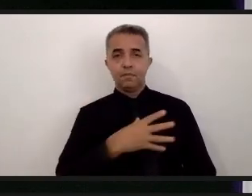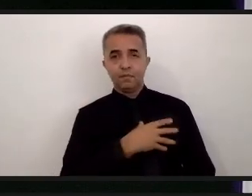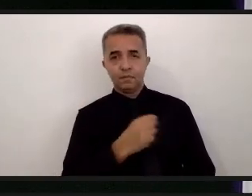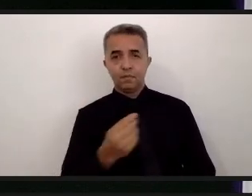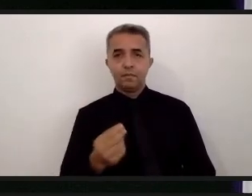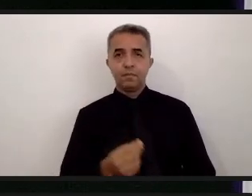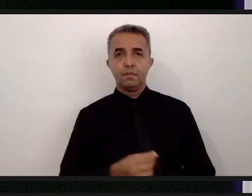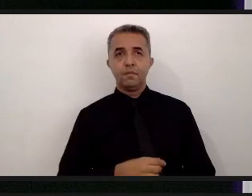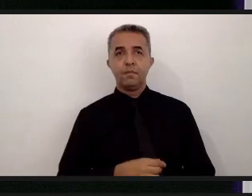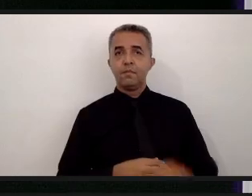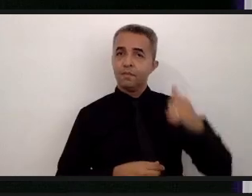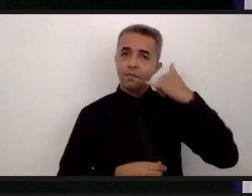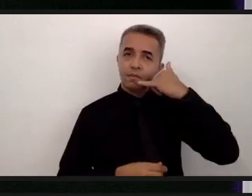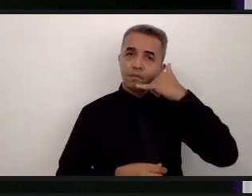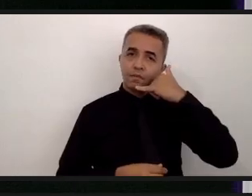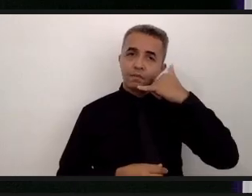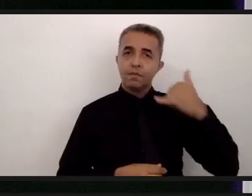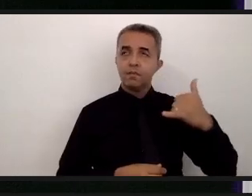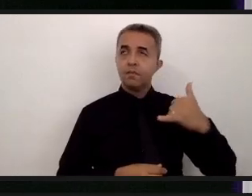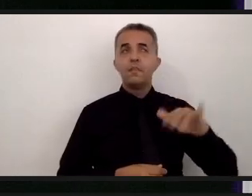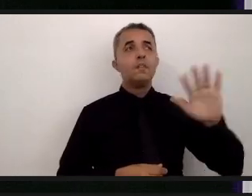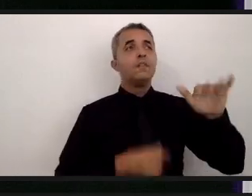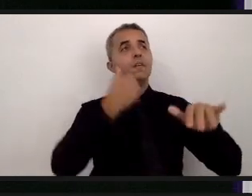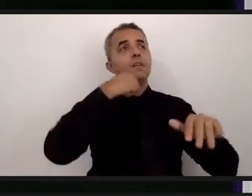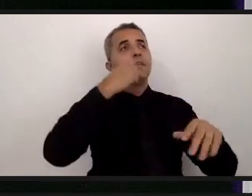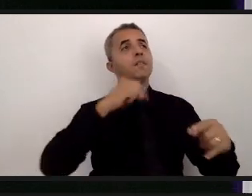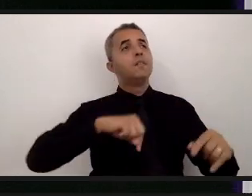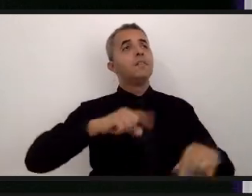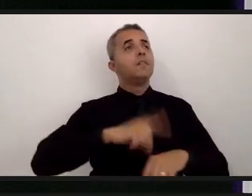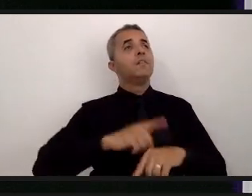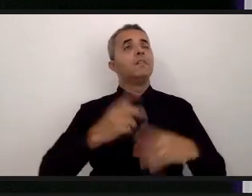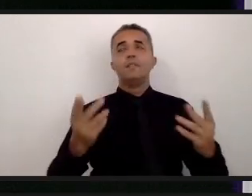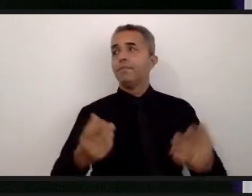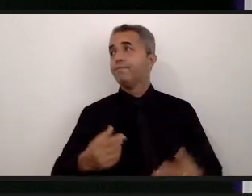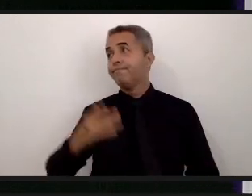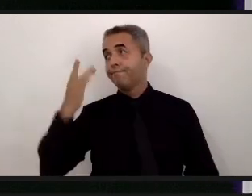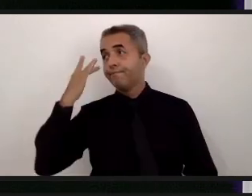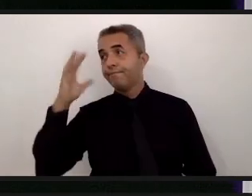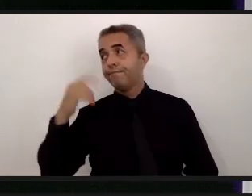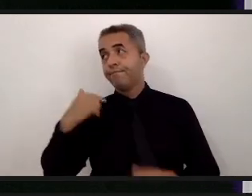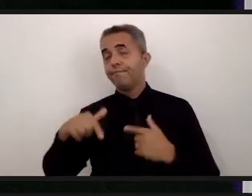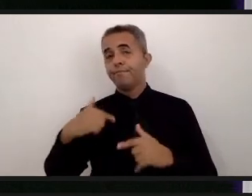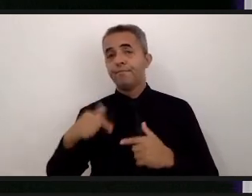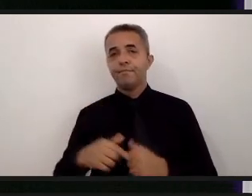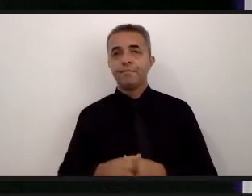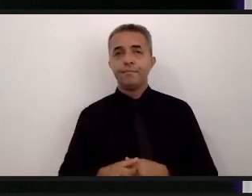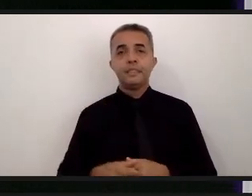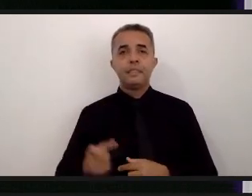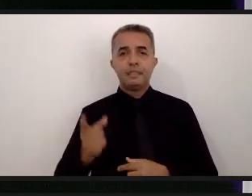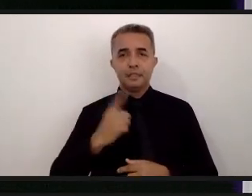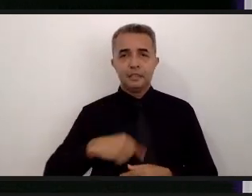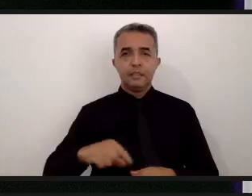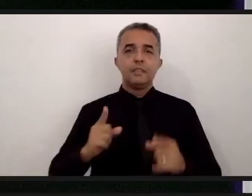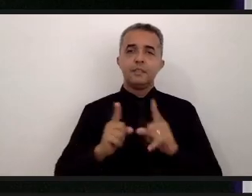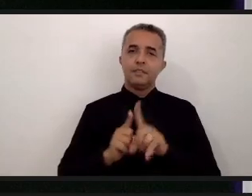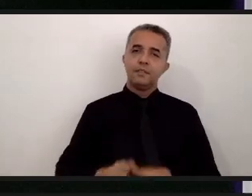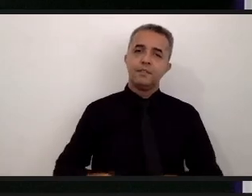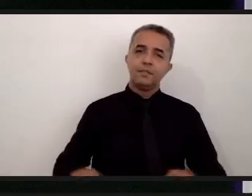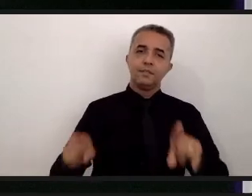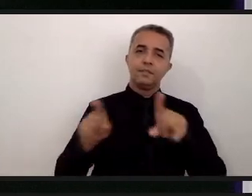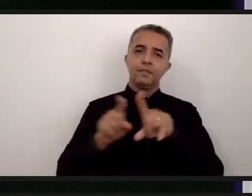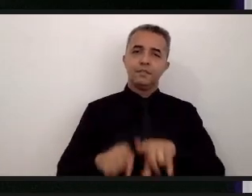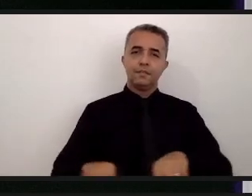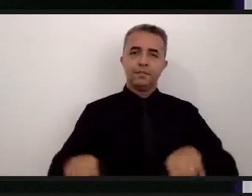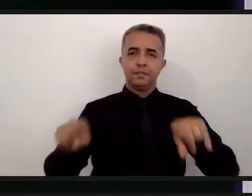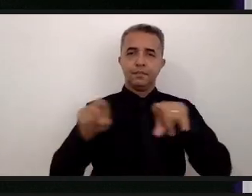vai chegar? Não sei, estou trabalhando. Então, essa, gente, é a nossa rotina, não é? Essa é